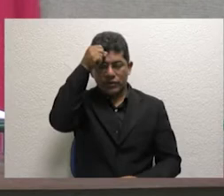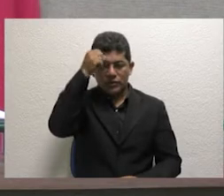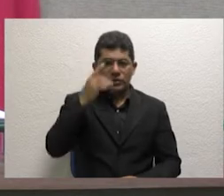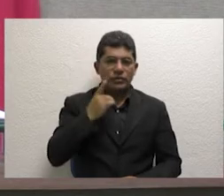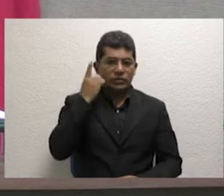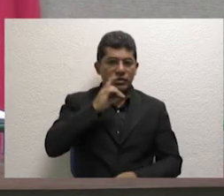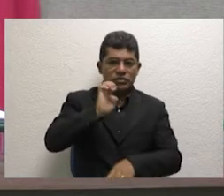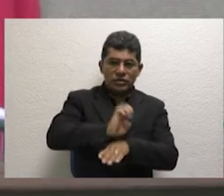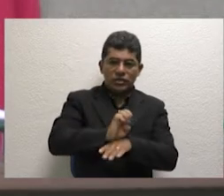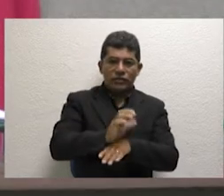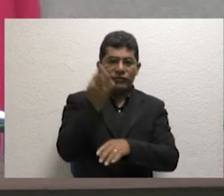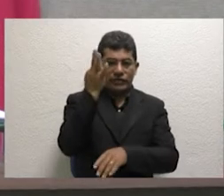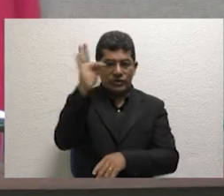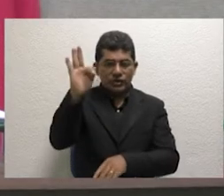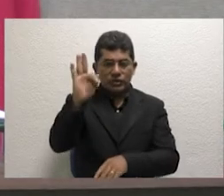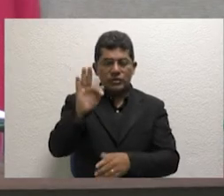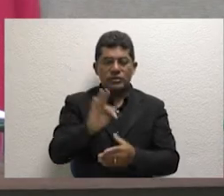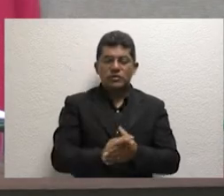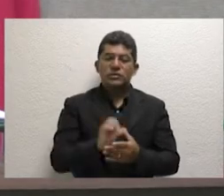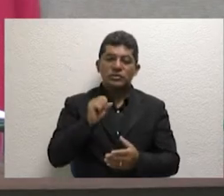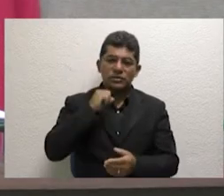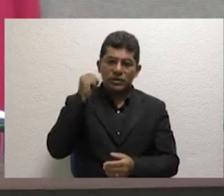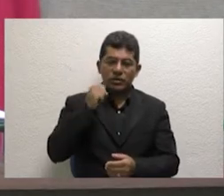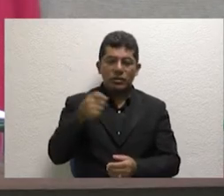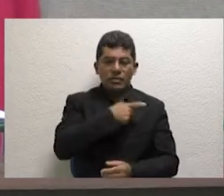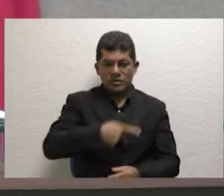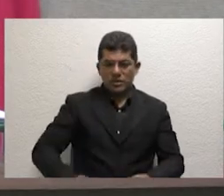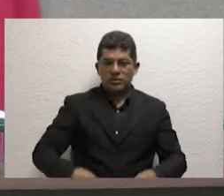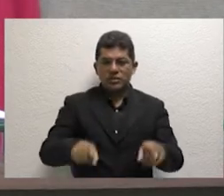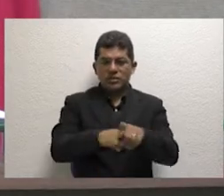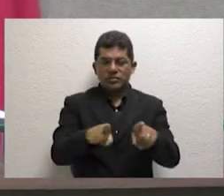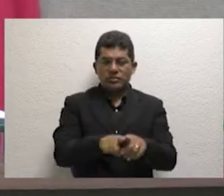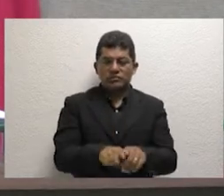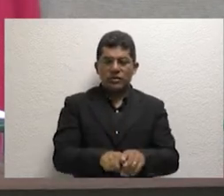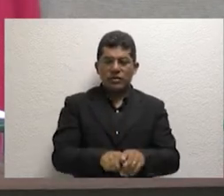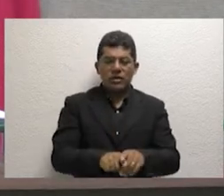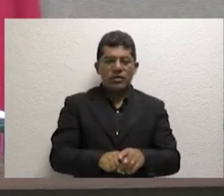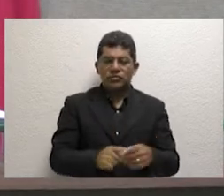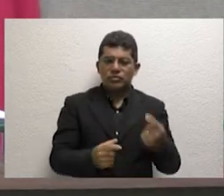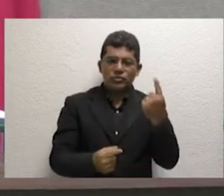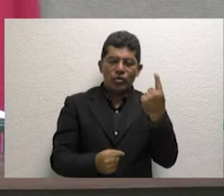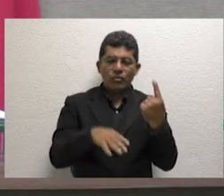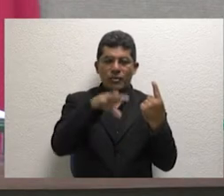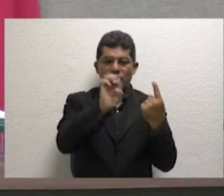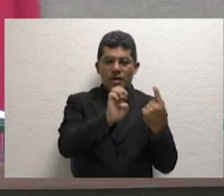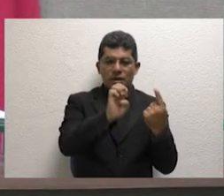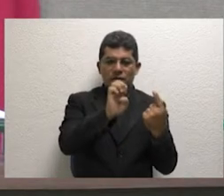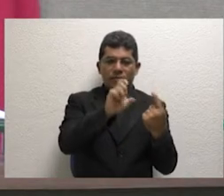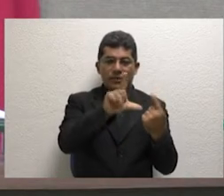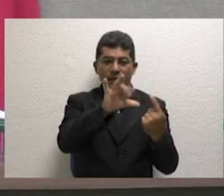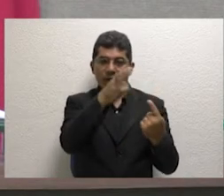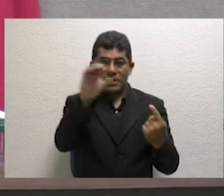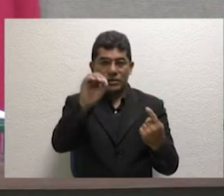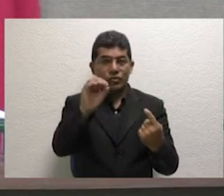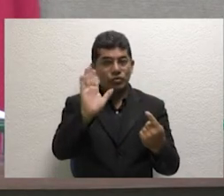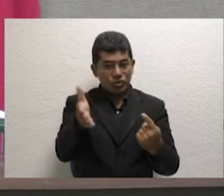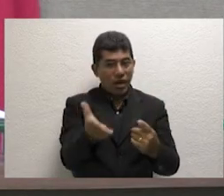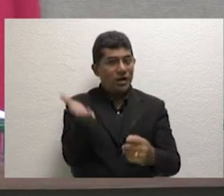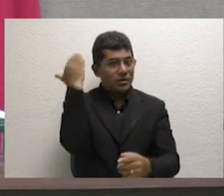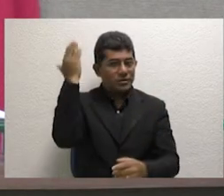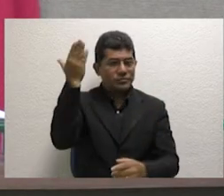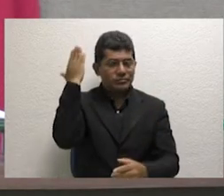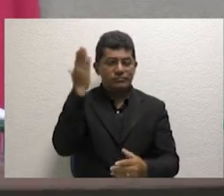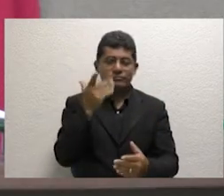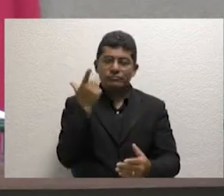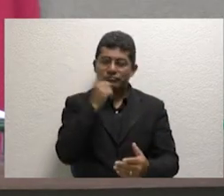estadual federal senador governador e presidente com isso nós haveremos fato esse que já aconteceu no passado da